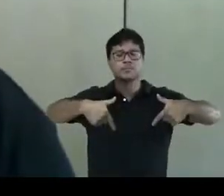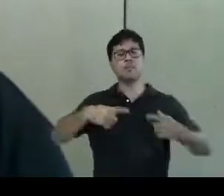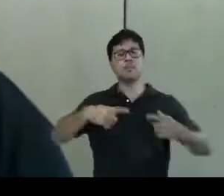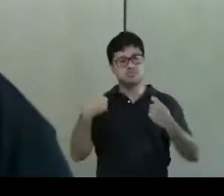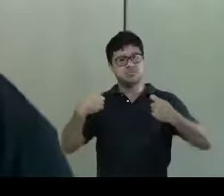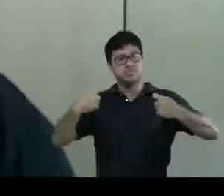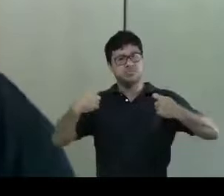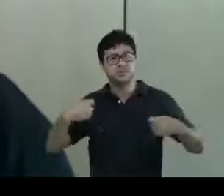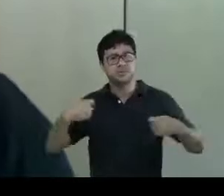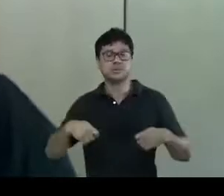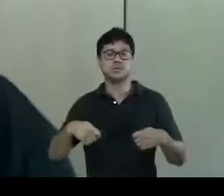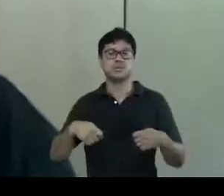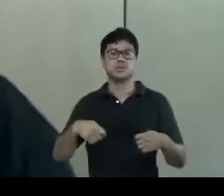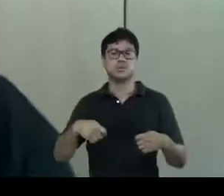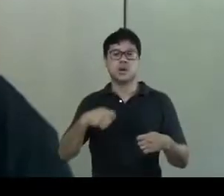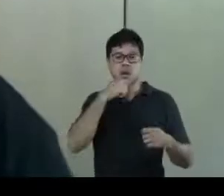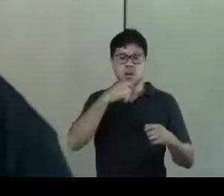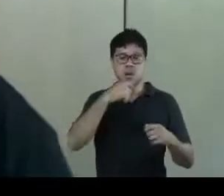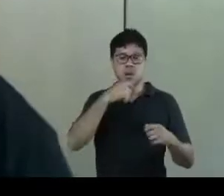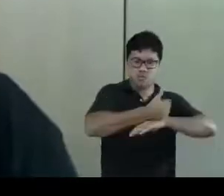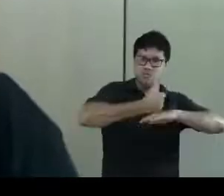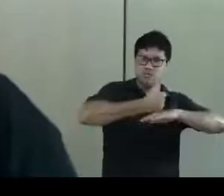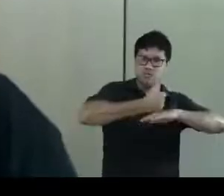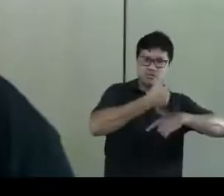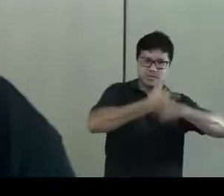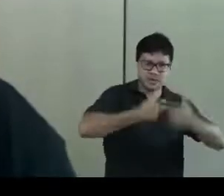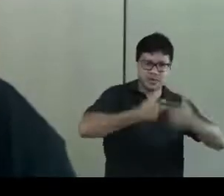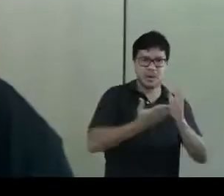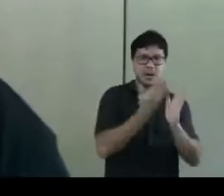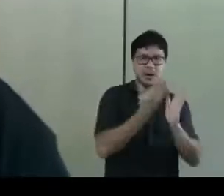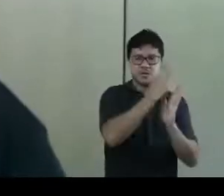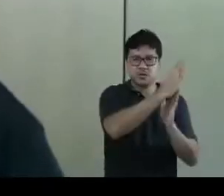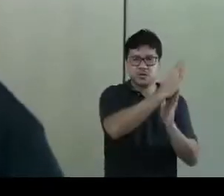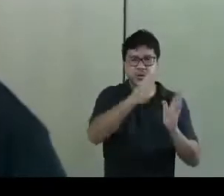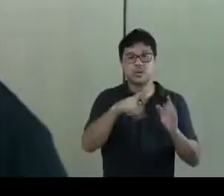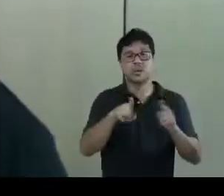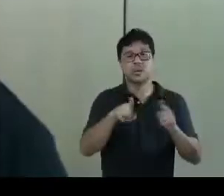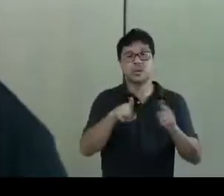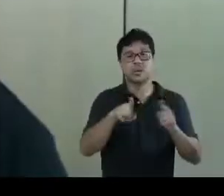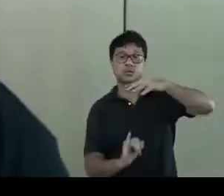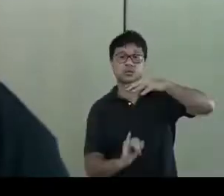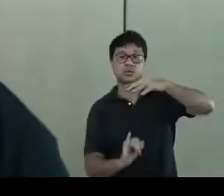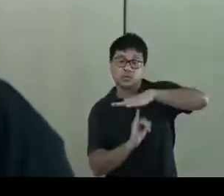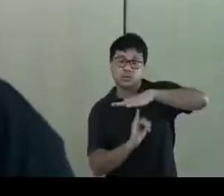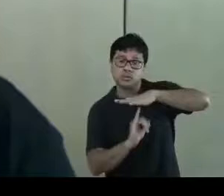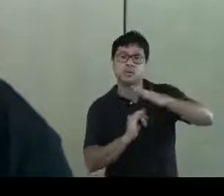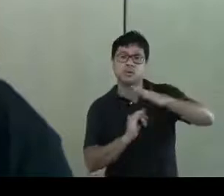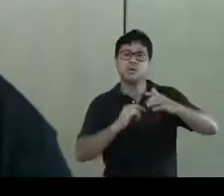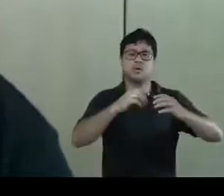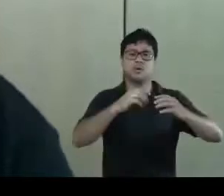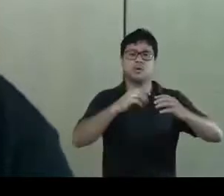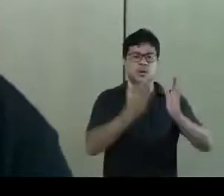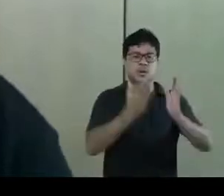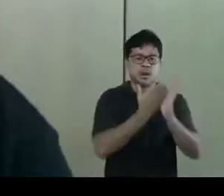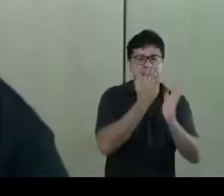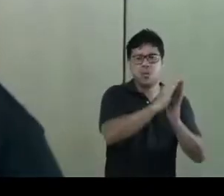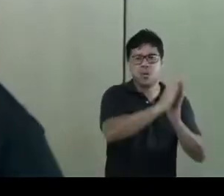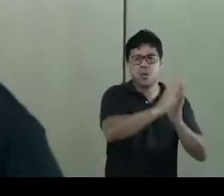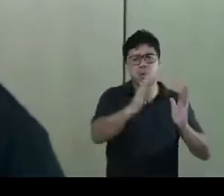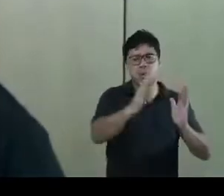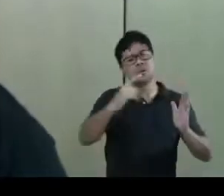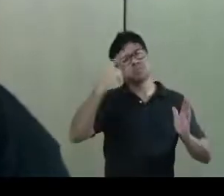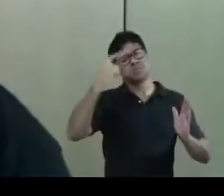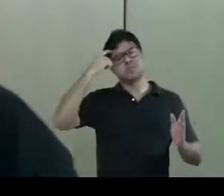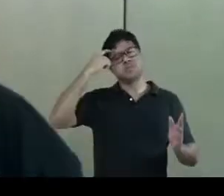são necessárias ao bibliotecário, que são necessárias à instituição bibliotecária, e nesse sentido a gente pode pensar